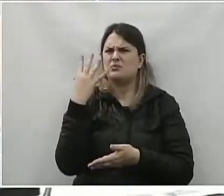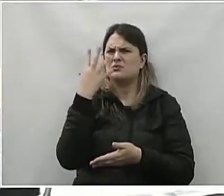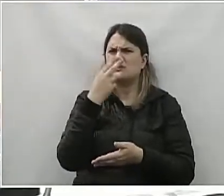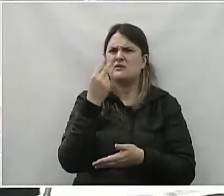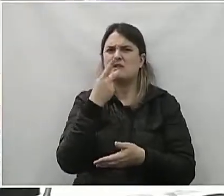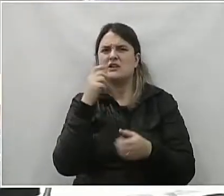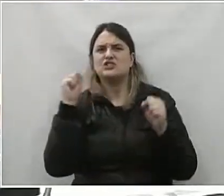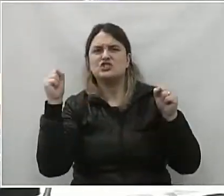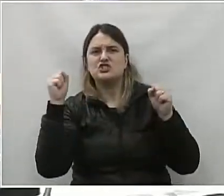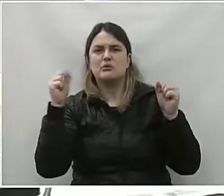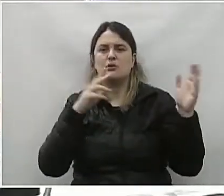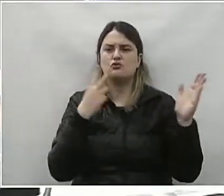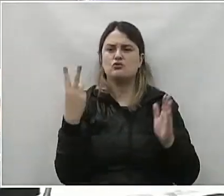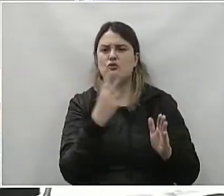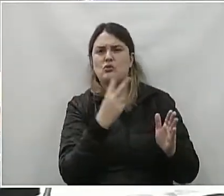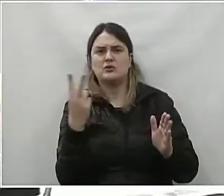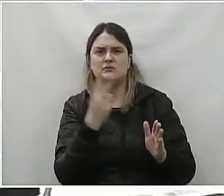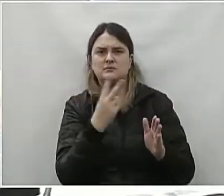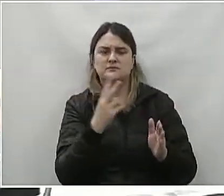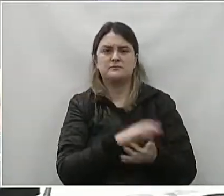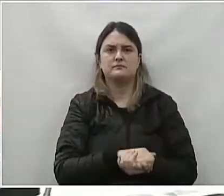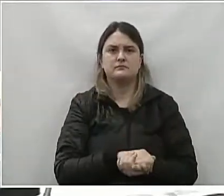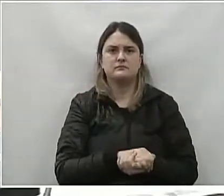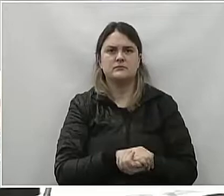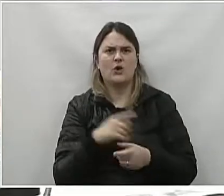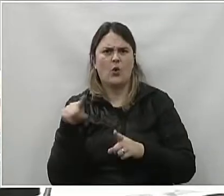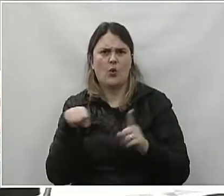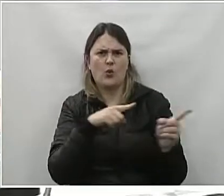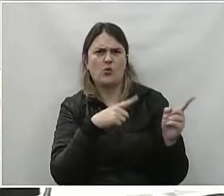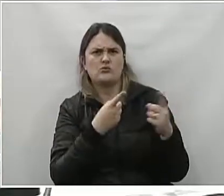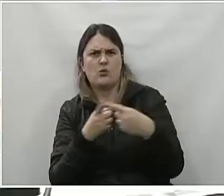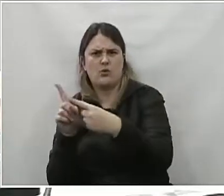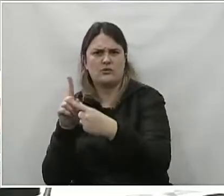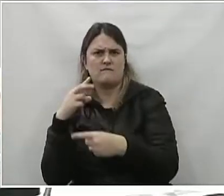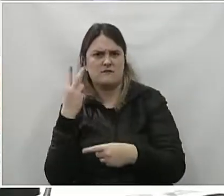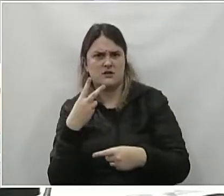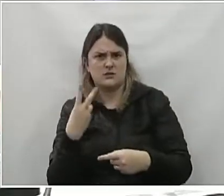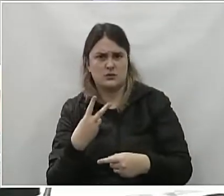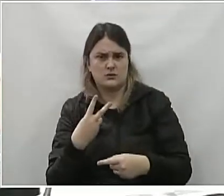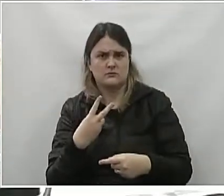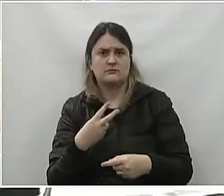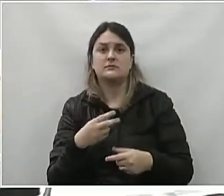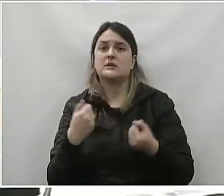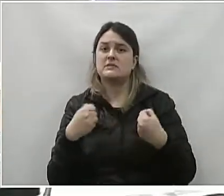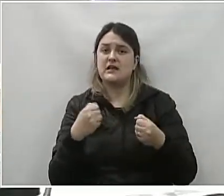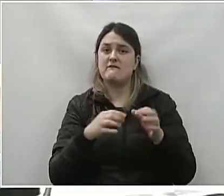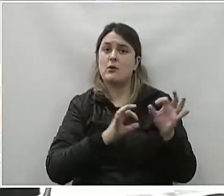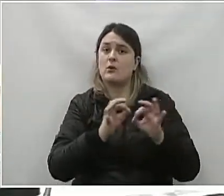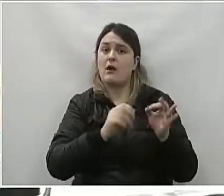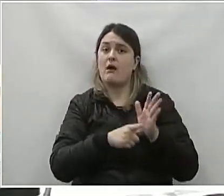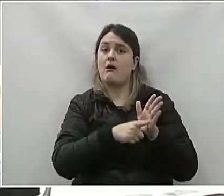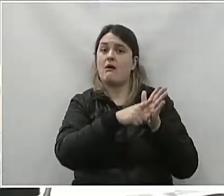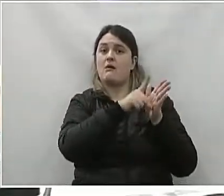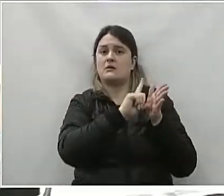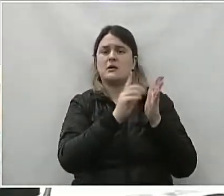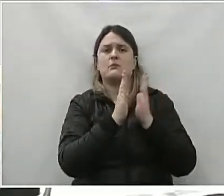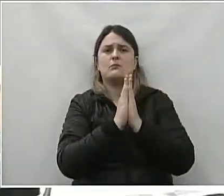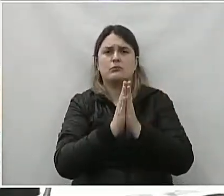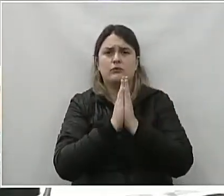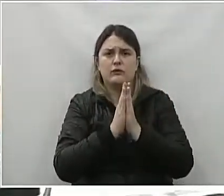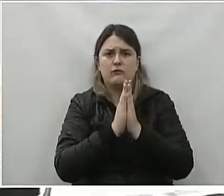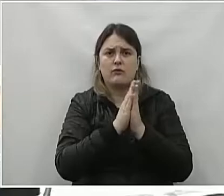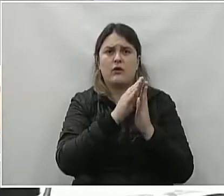duas torcidas, né? Daí jogar também contra vereadores. Já tinha que estar organizado. Por favor,